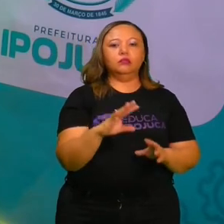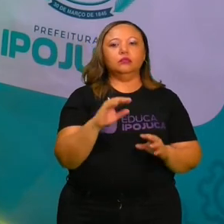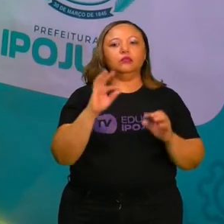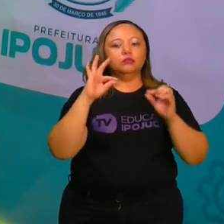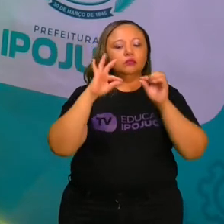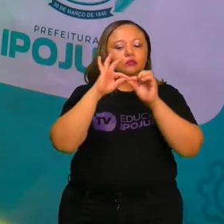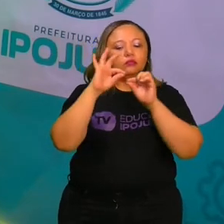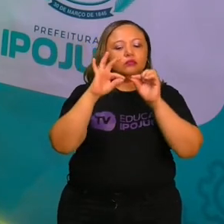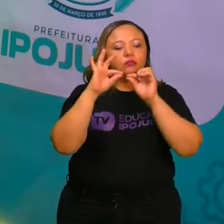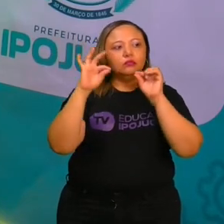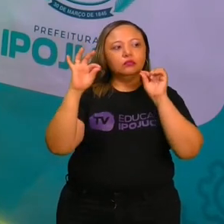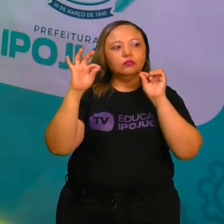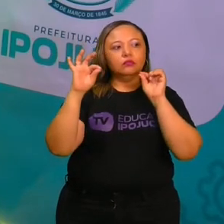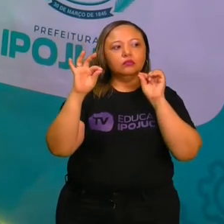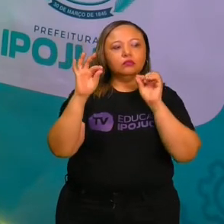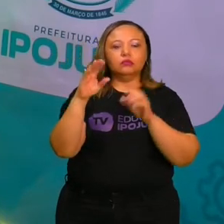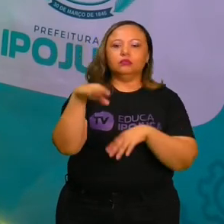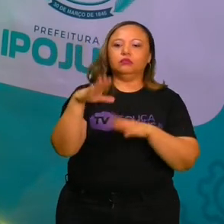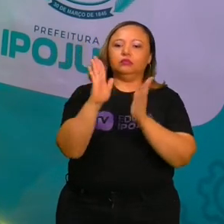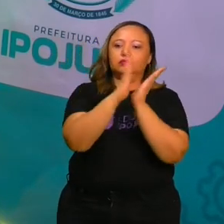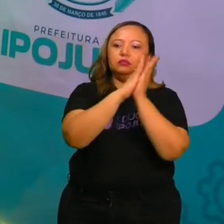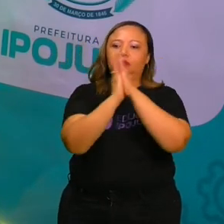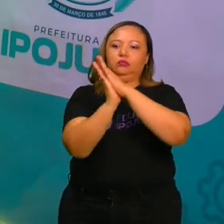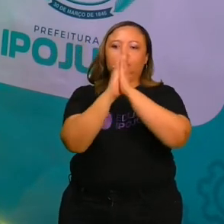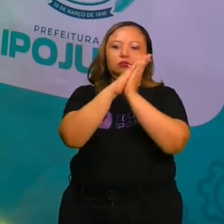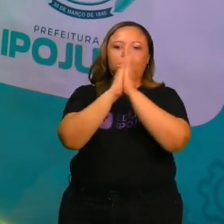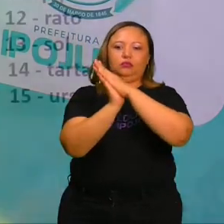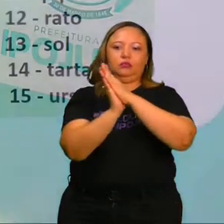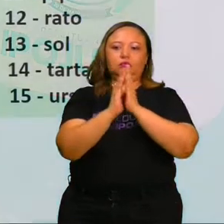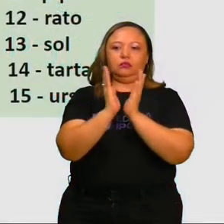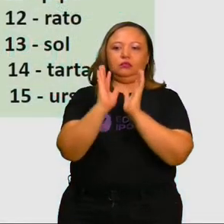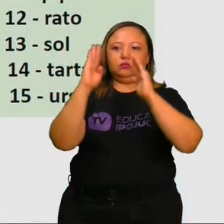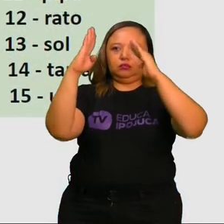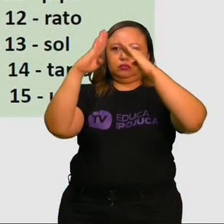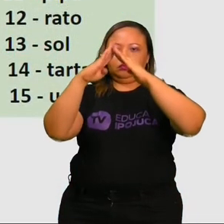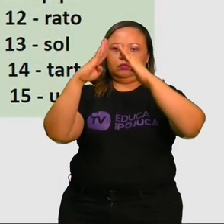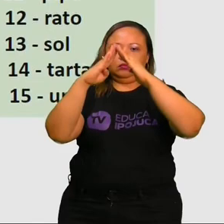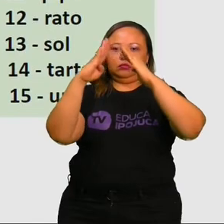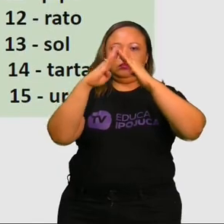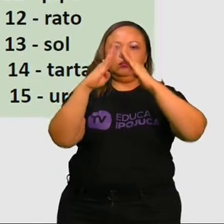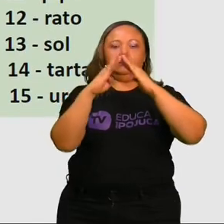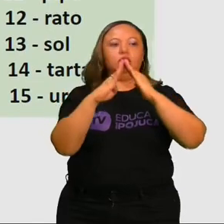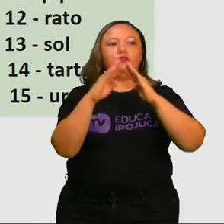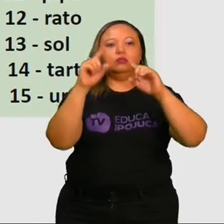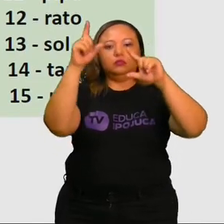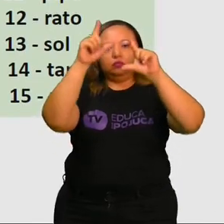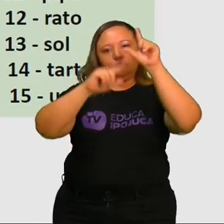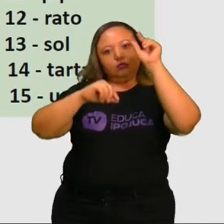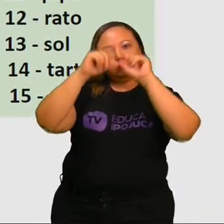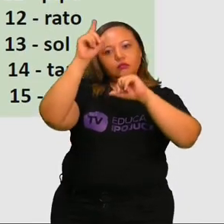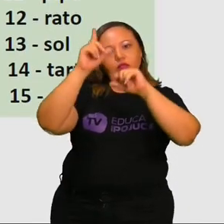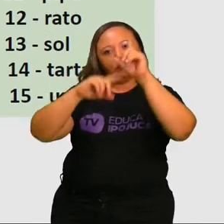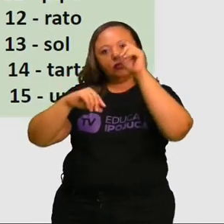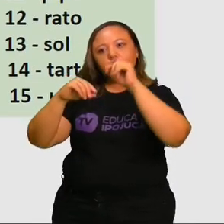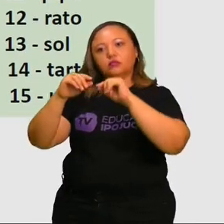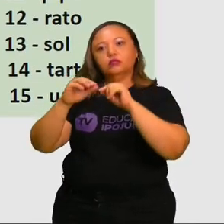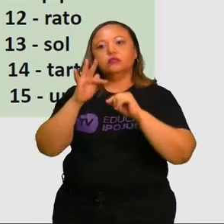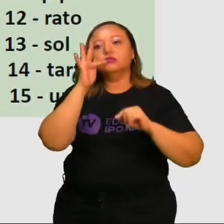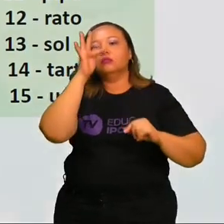bala, aí boneca, casa, estrela,